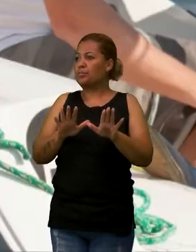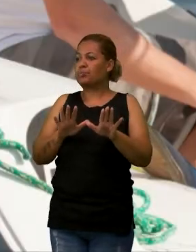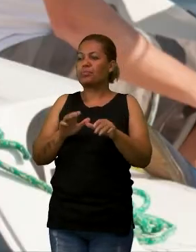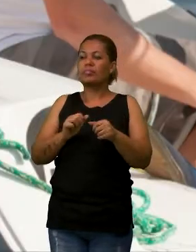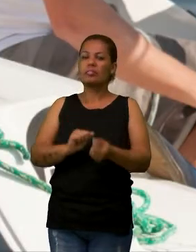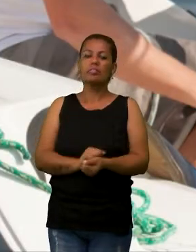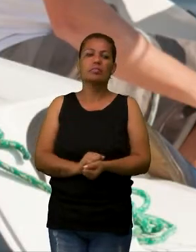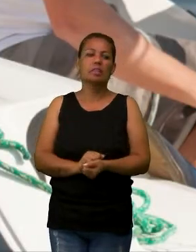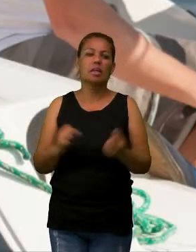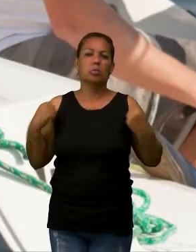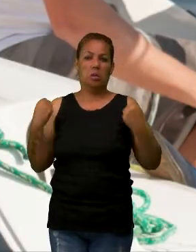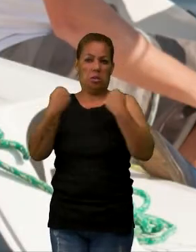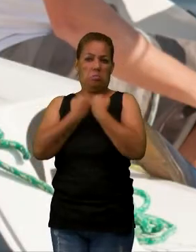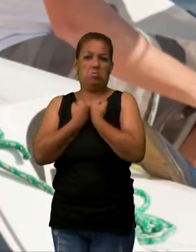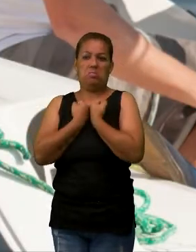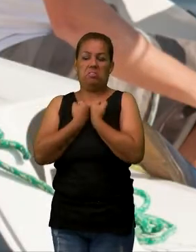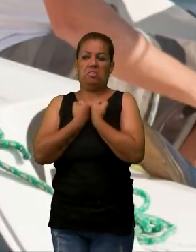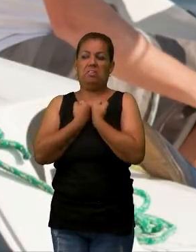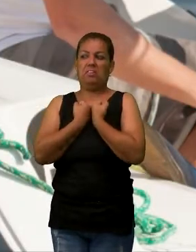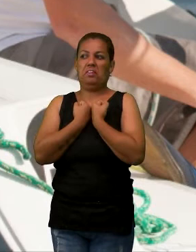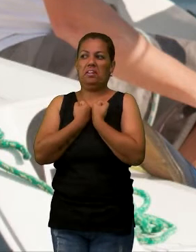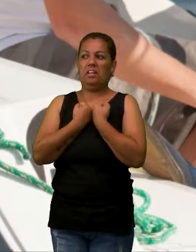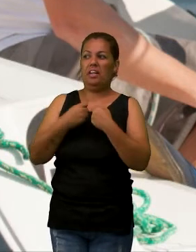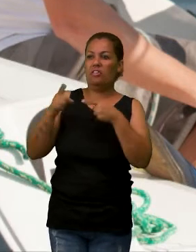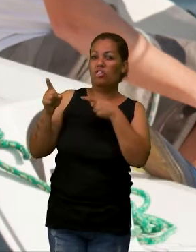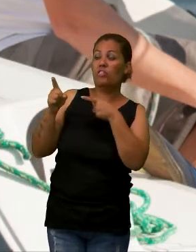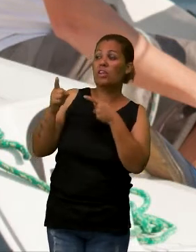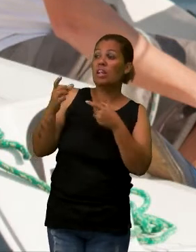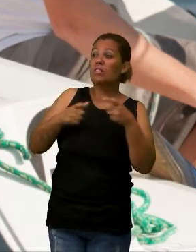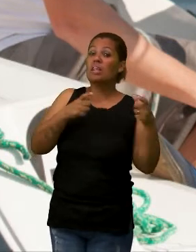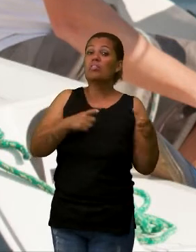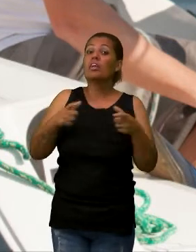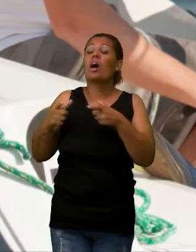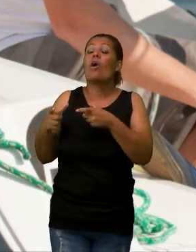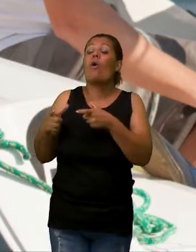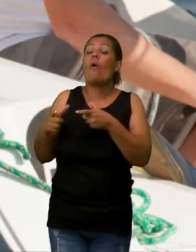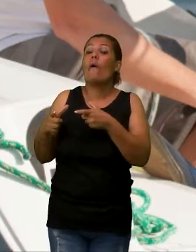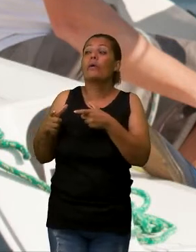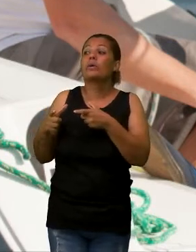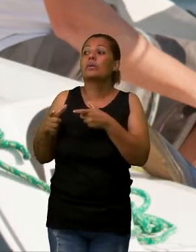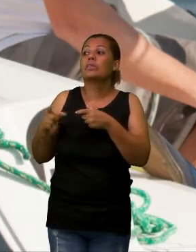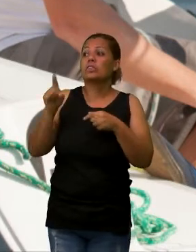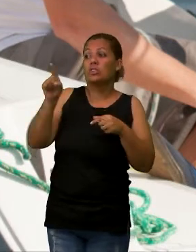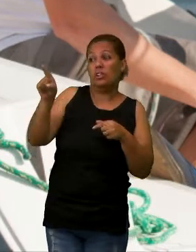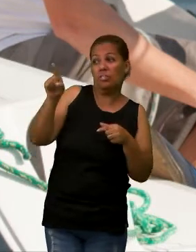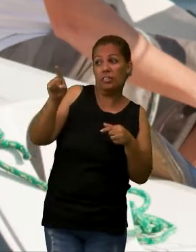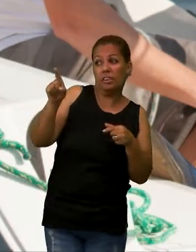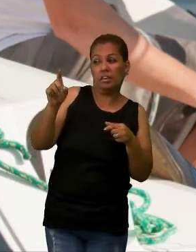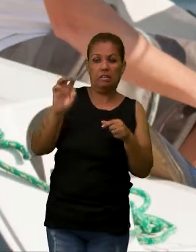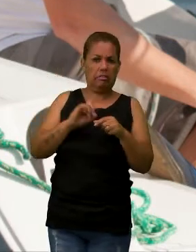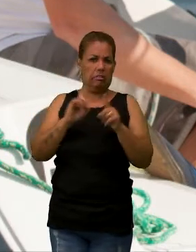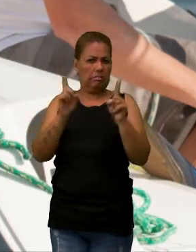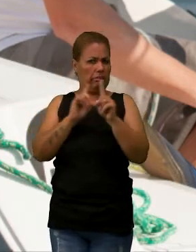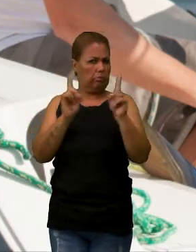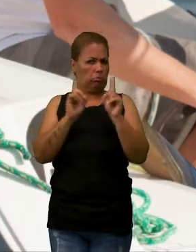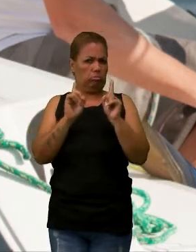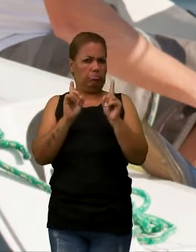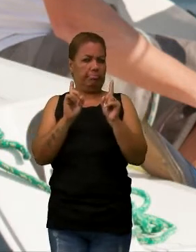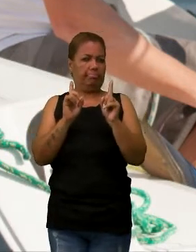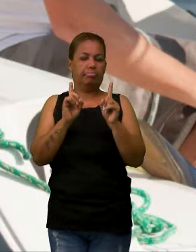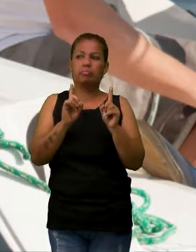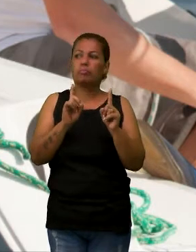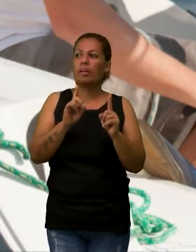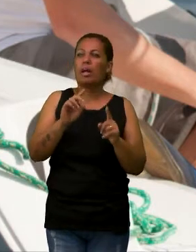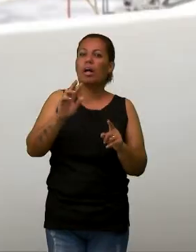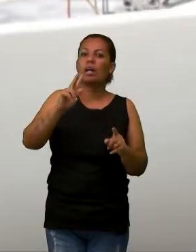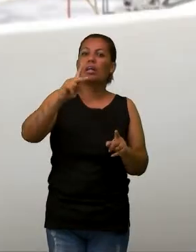eles ponham colete em você e você fica onde então honório é você que tá ali não não ele não tá eu